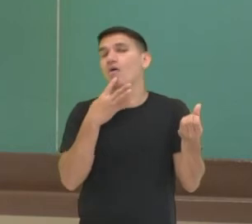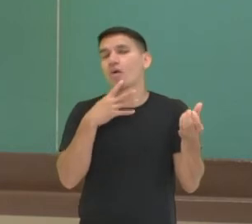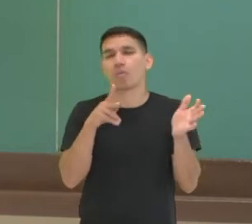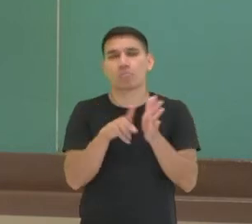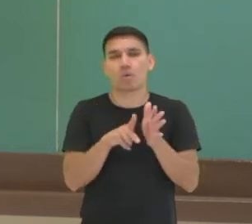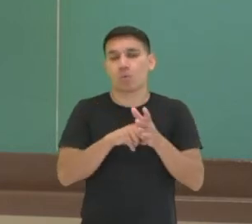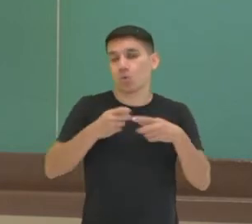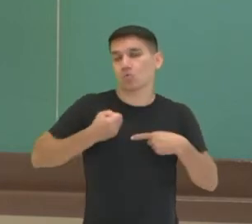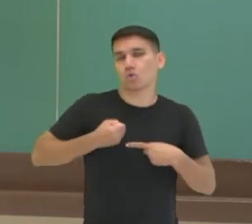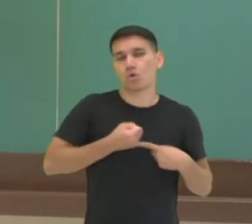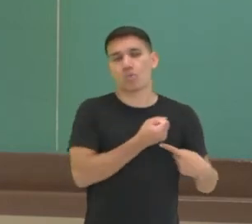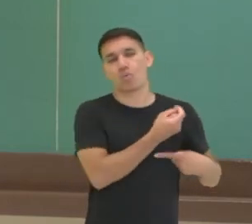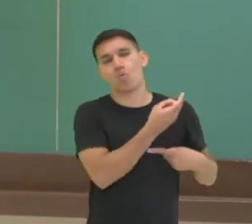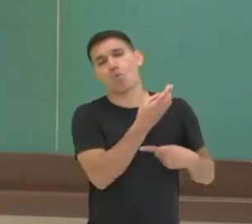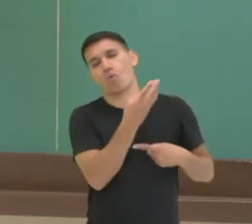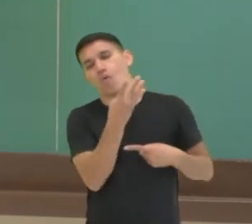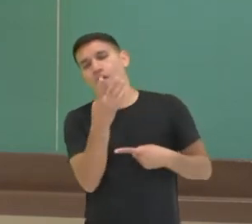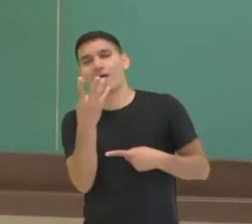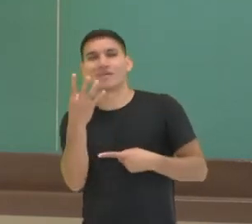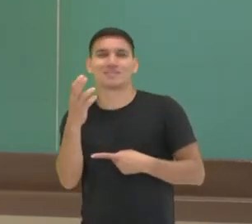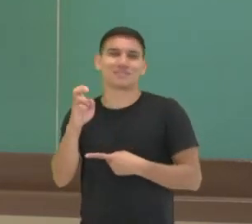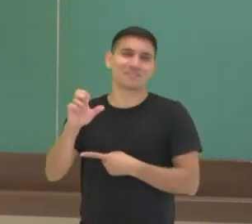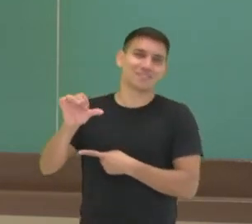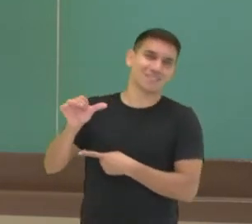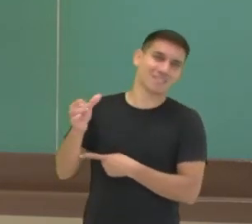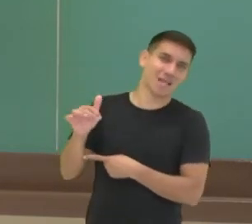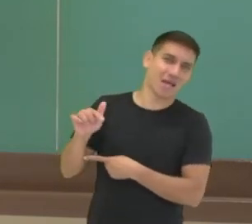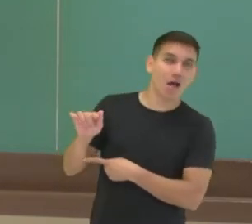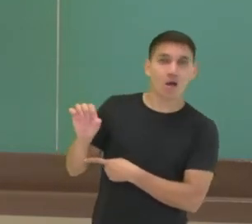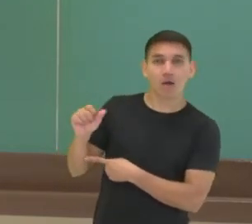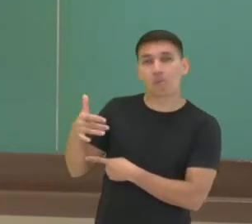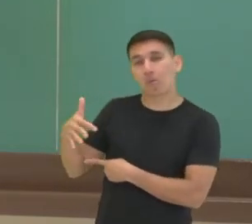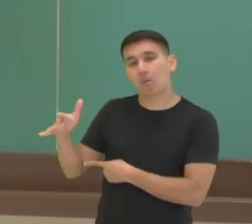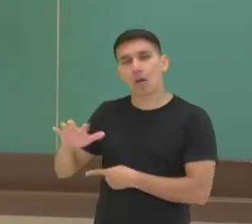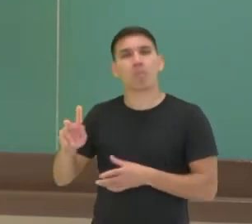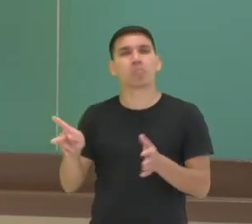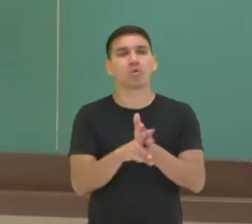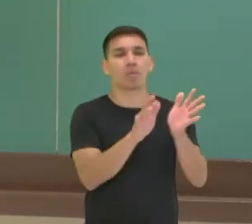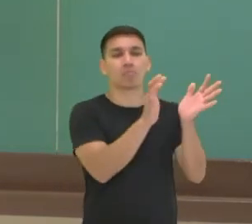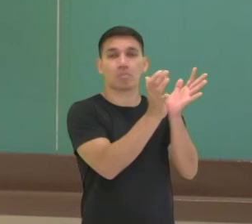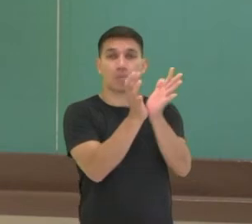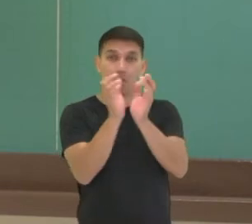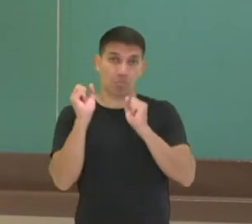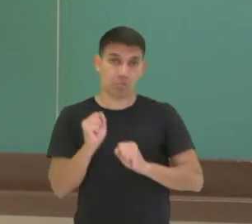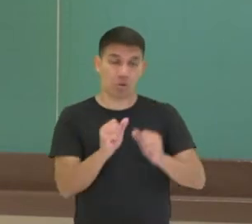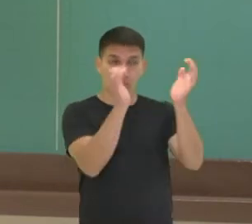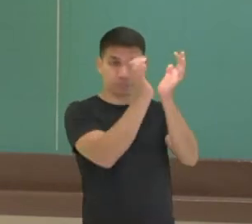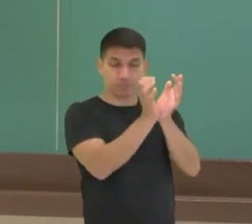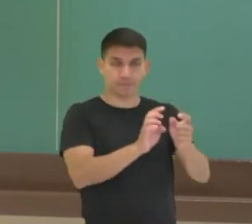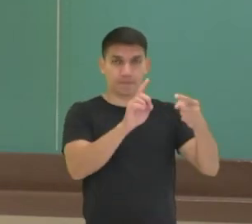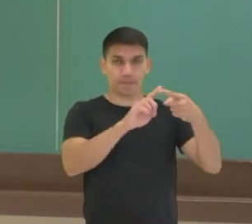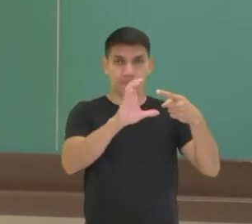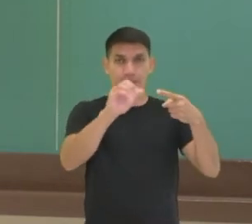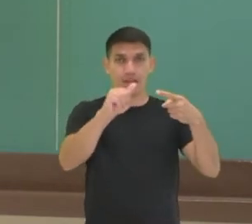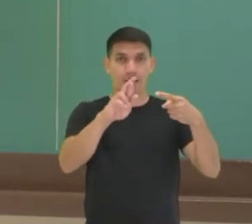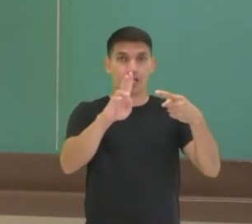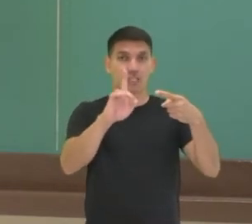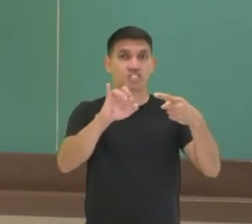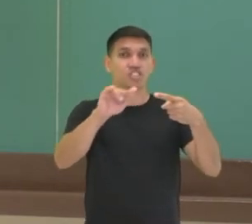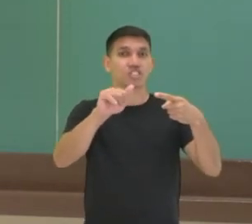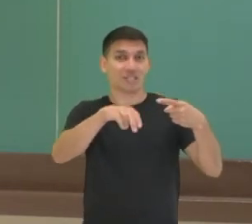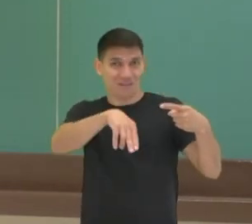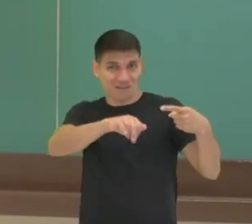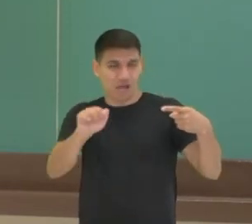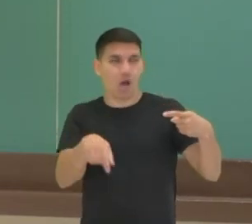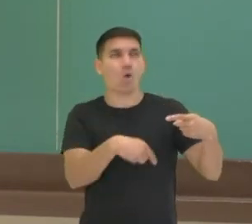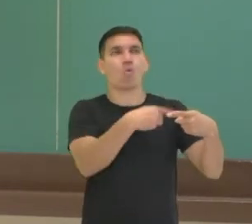né, uma classificação para os números, né? Nós podemos ter eles como cardinal, né? Nessa classificação seria 1, 2,